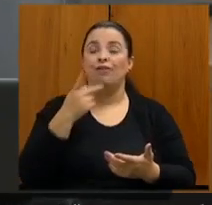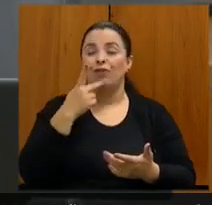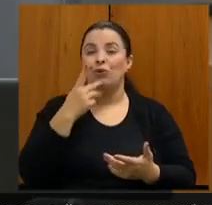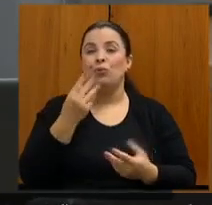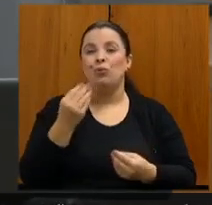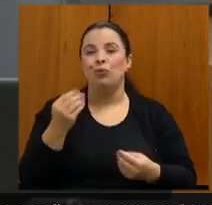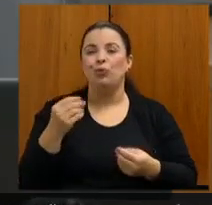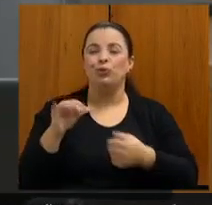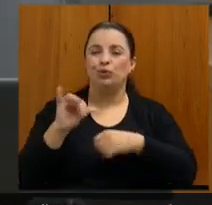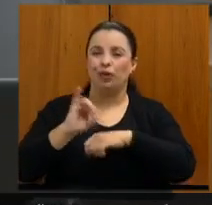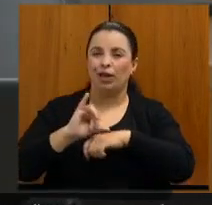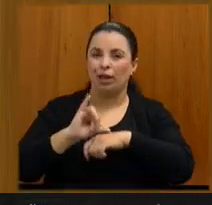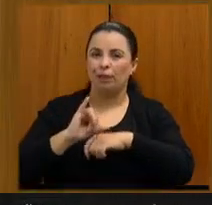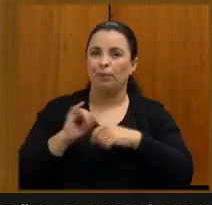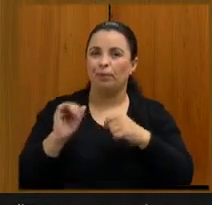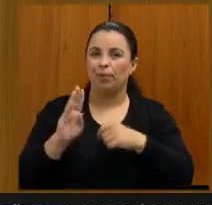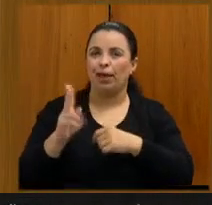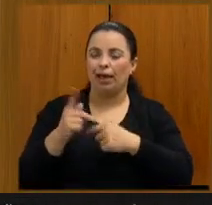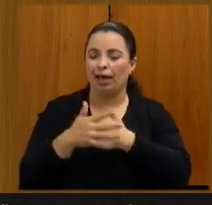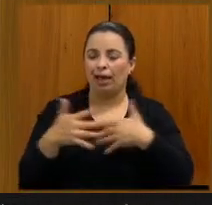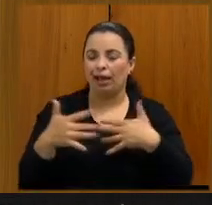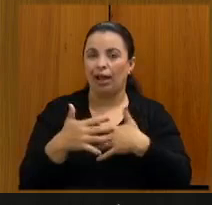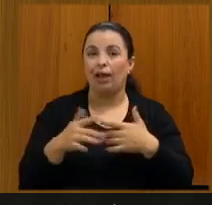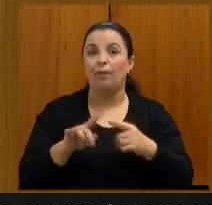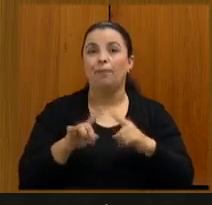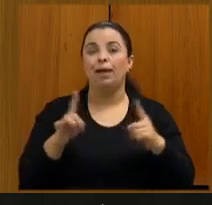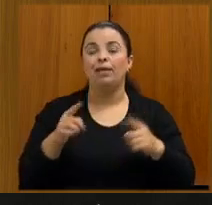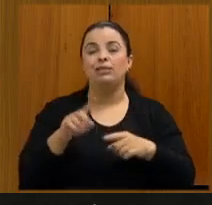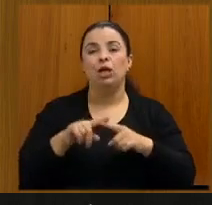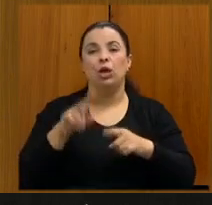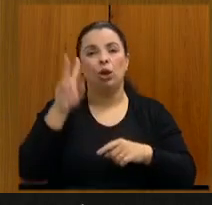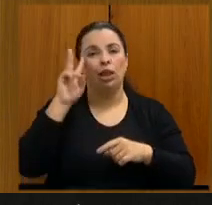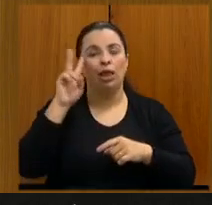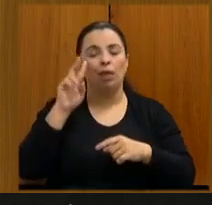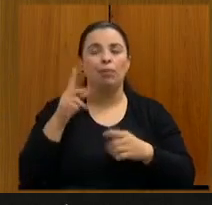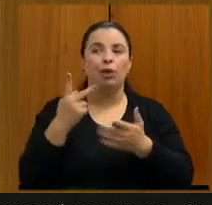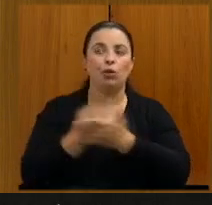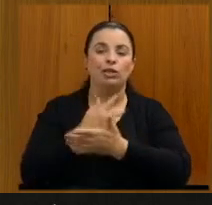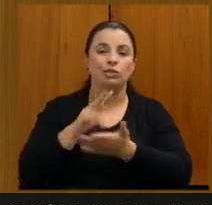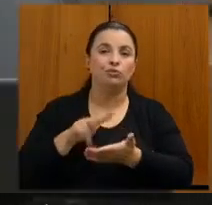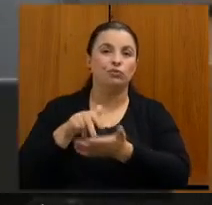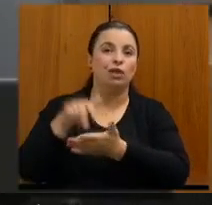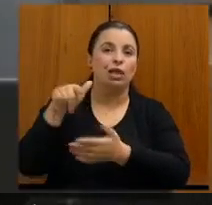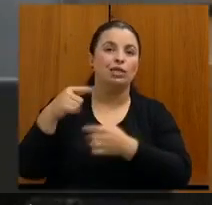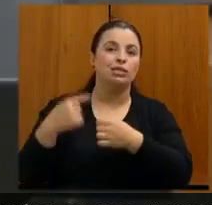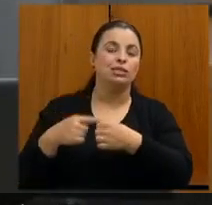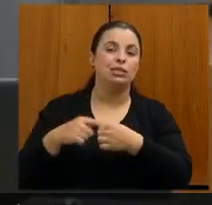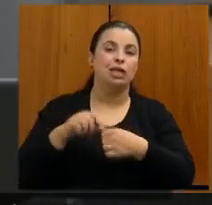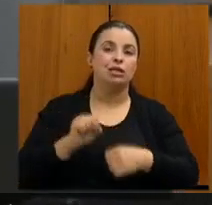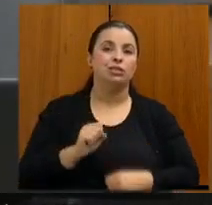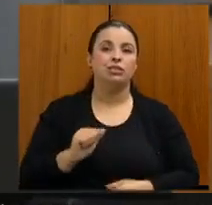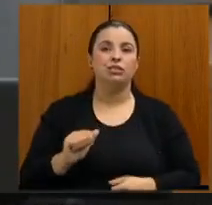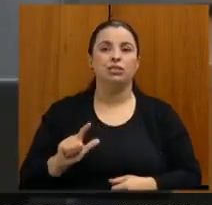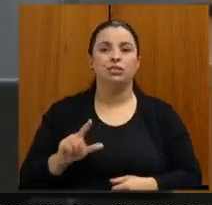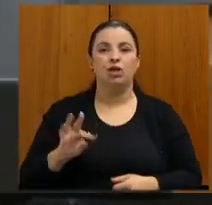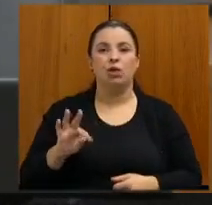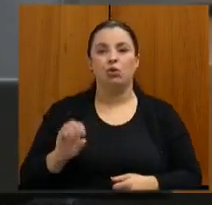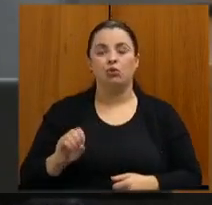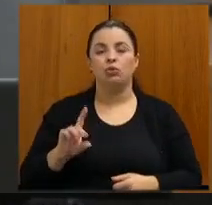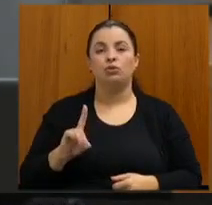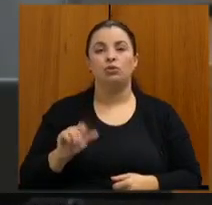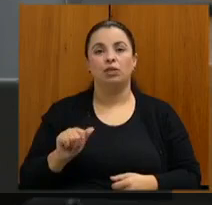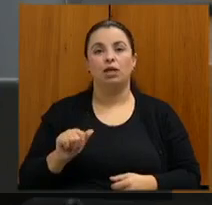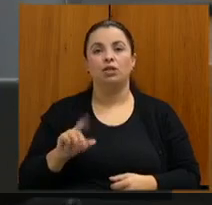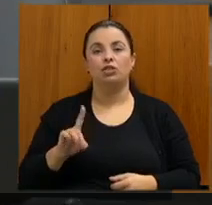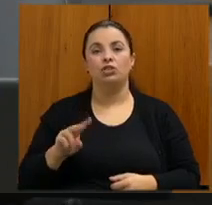muito região metropolitana Mas lembro que me uma semana eu tive em Salto da Divisa e já fui lá pessoalmente a dando